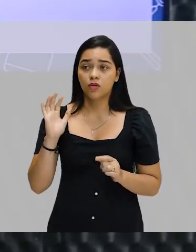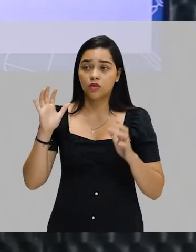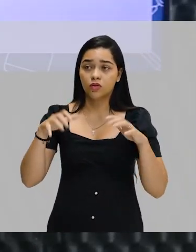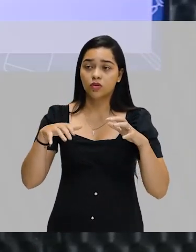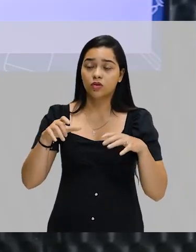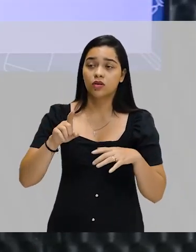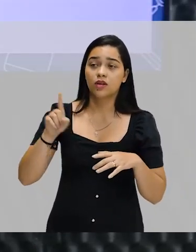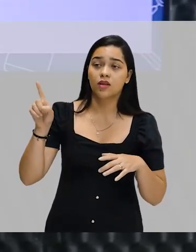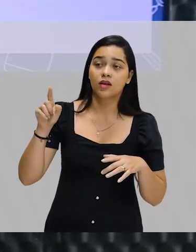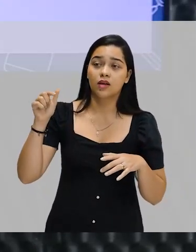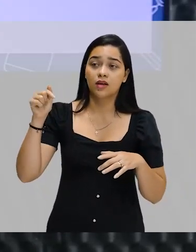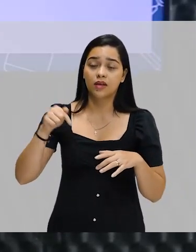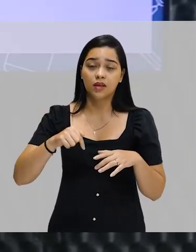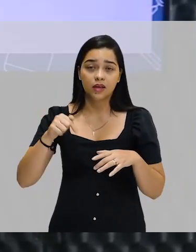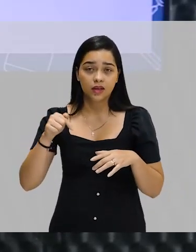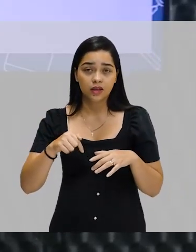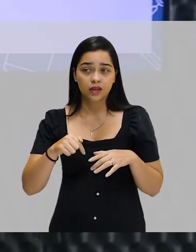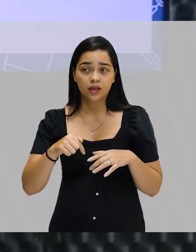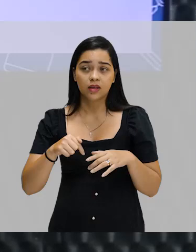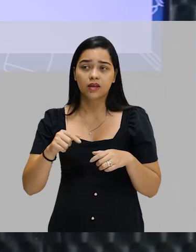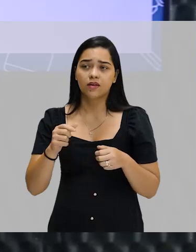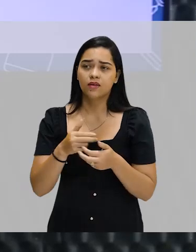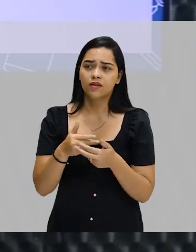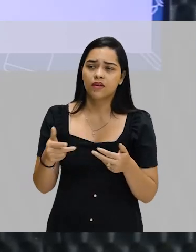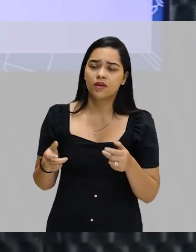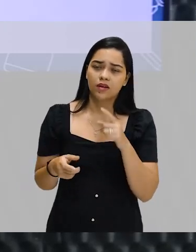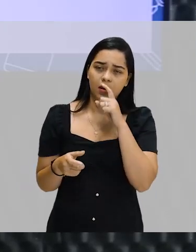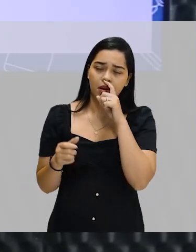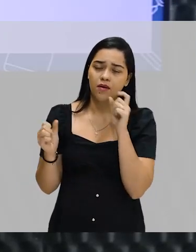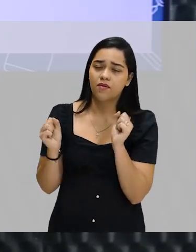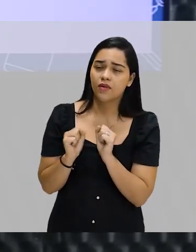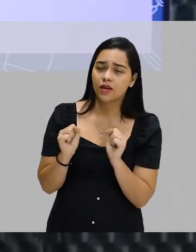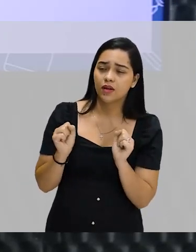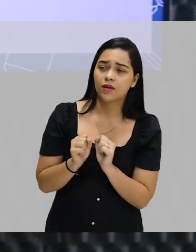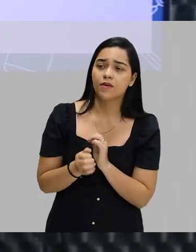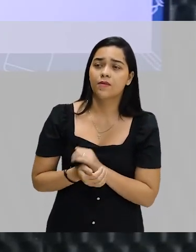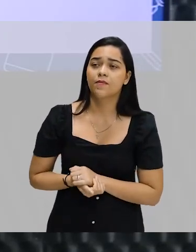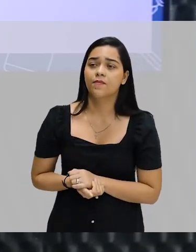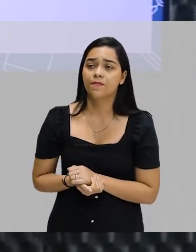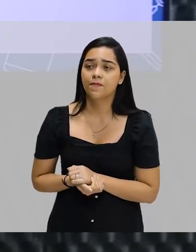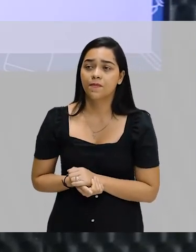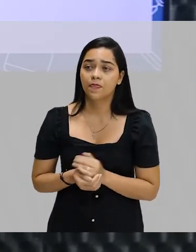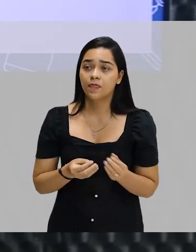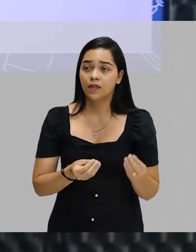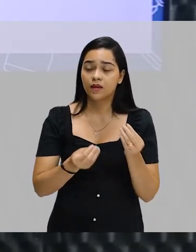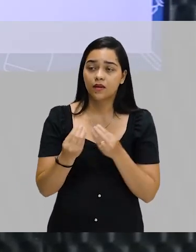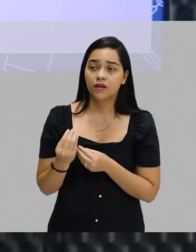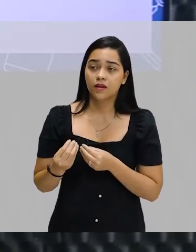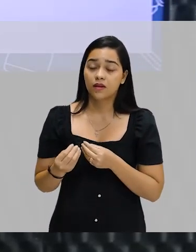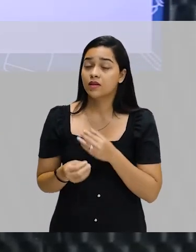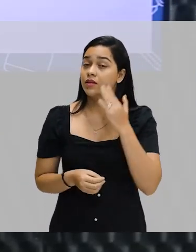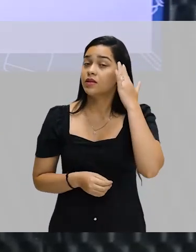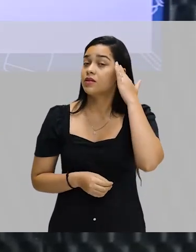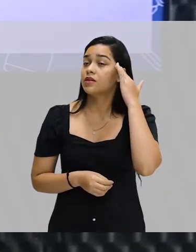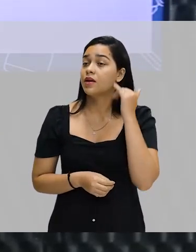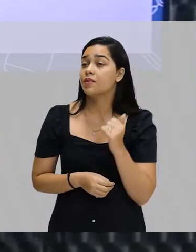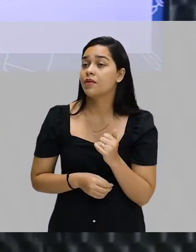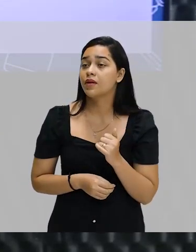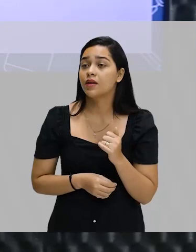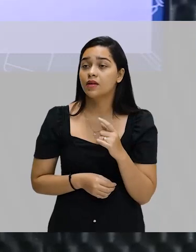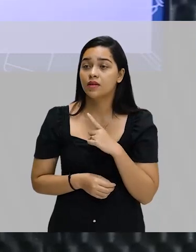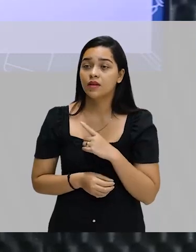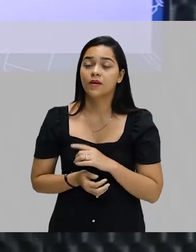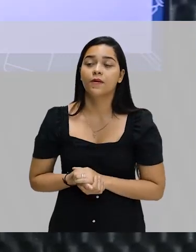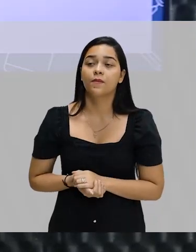lá fora e aqui faz tanto frio. Aí ele diz: me dá vontade de saber. Aí vem